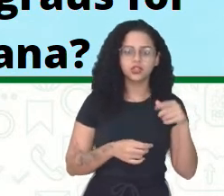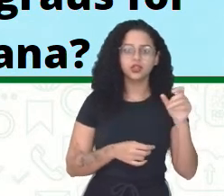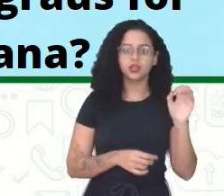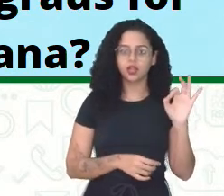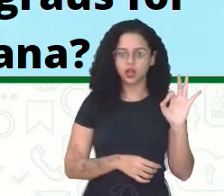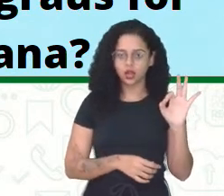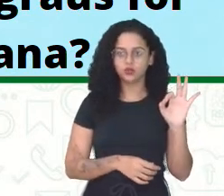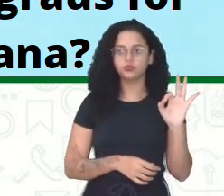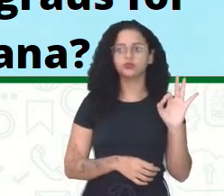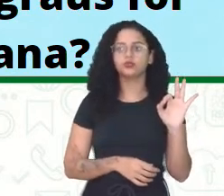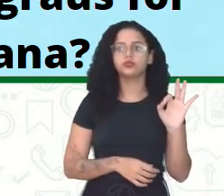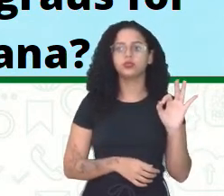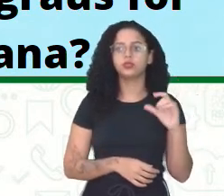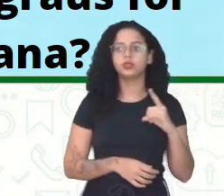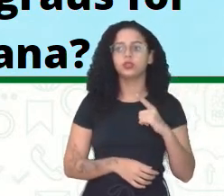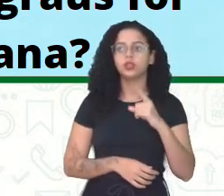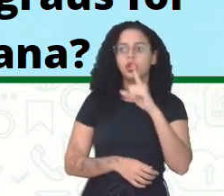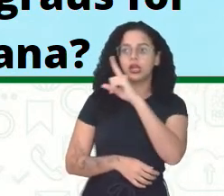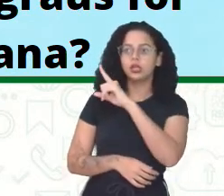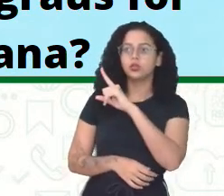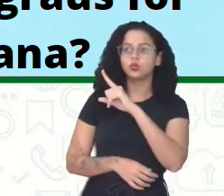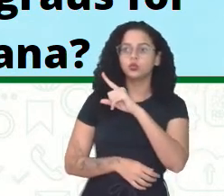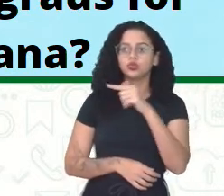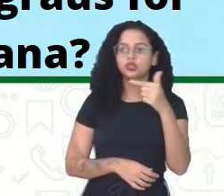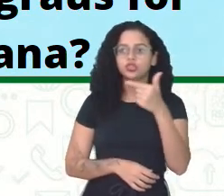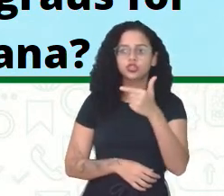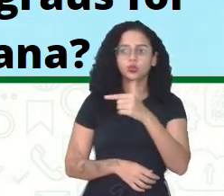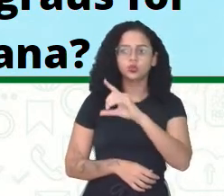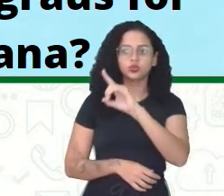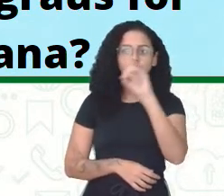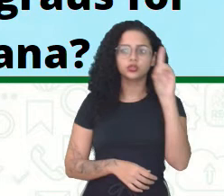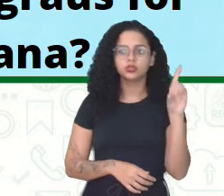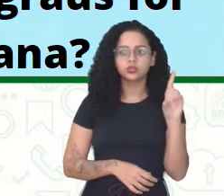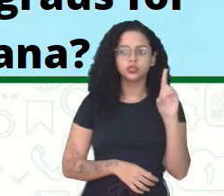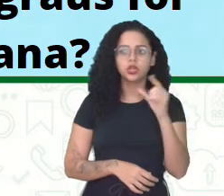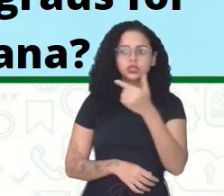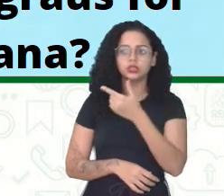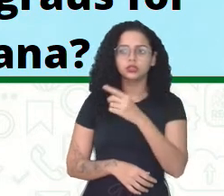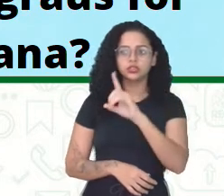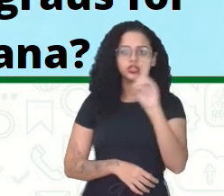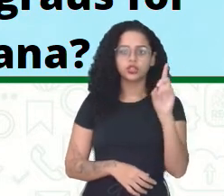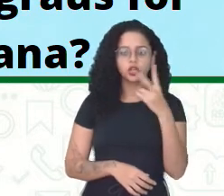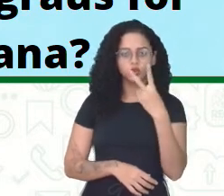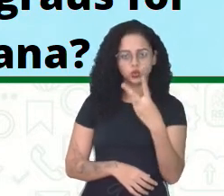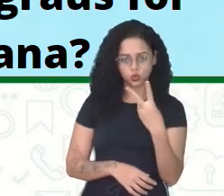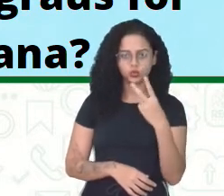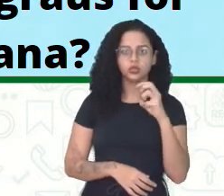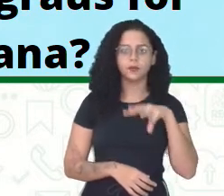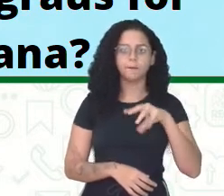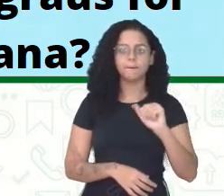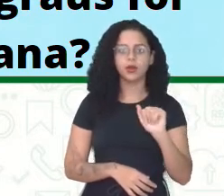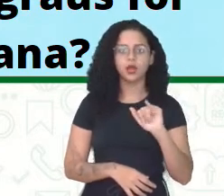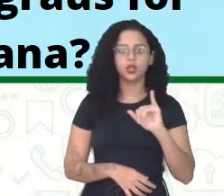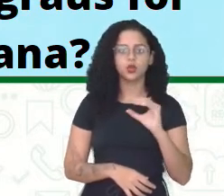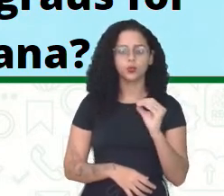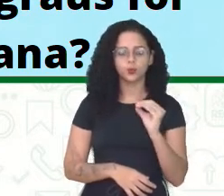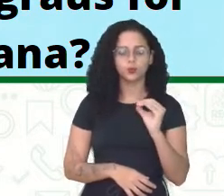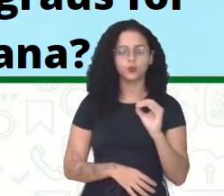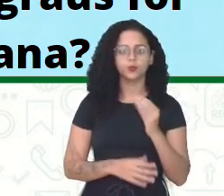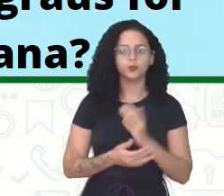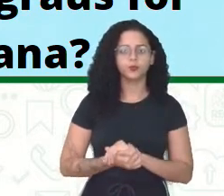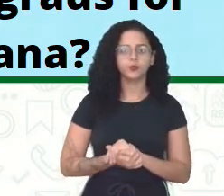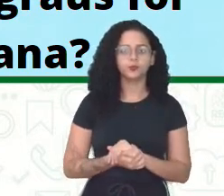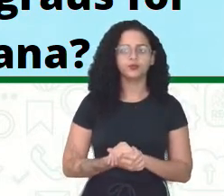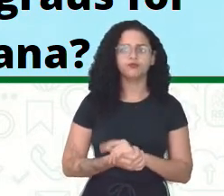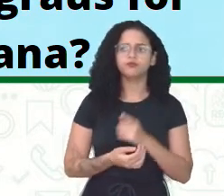graus está ali no segundo dia, que é dia 2 de maio, né? Então, ela